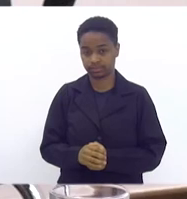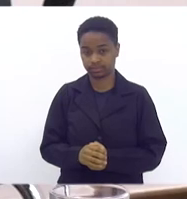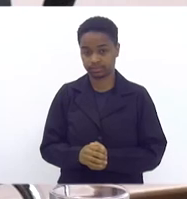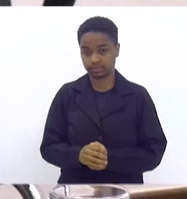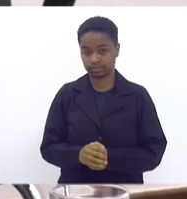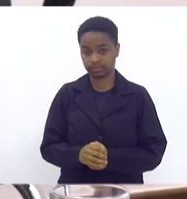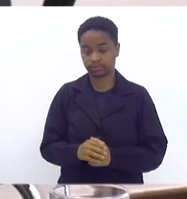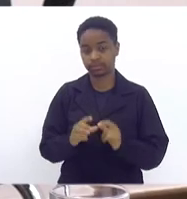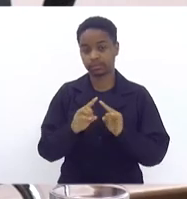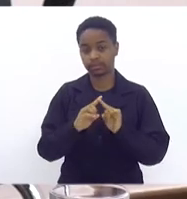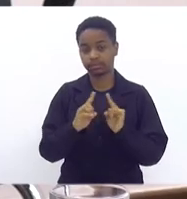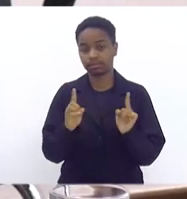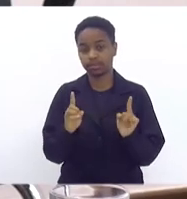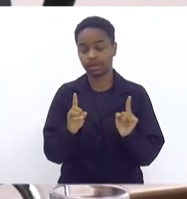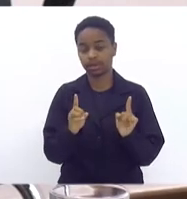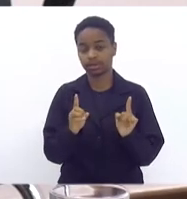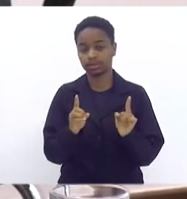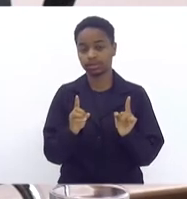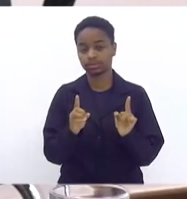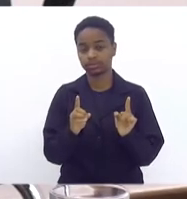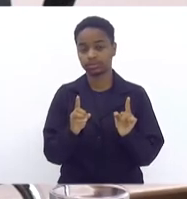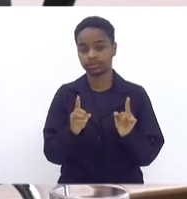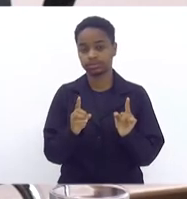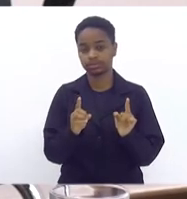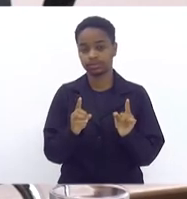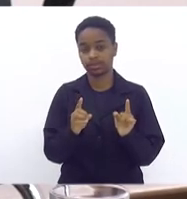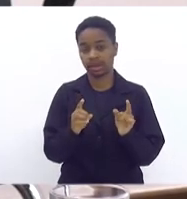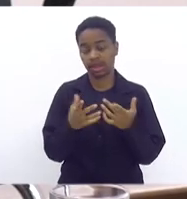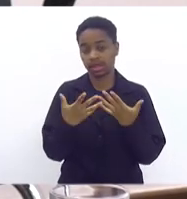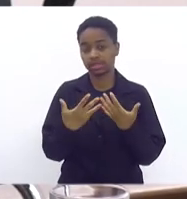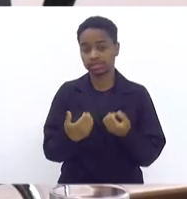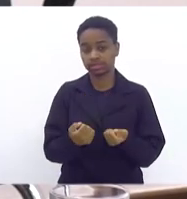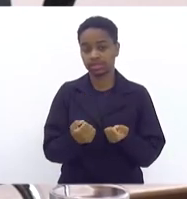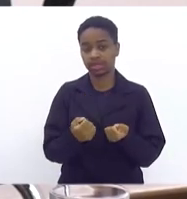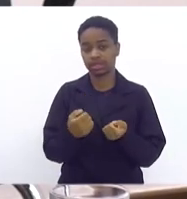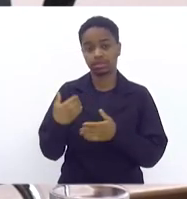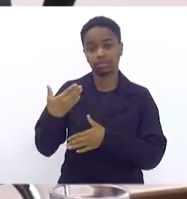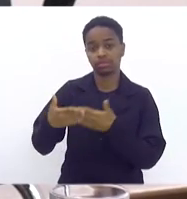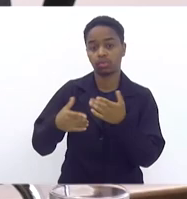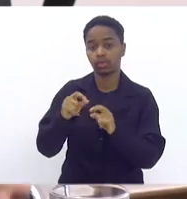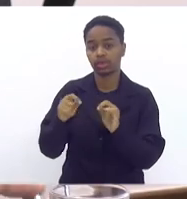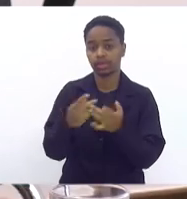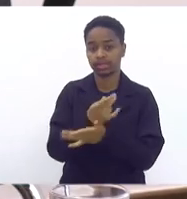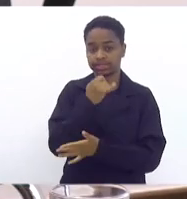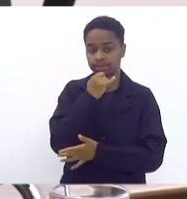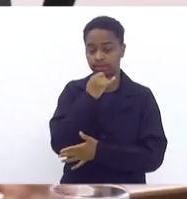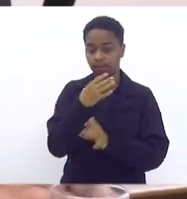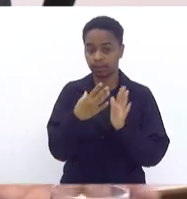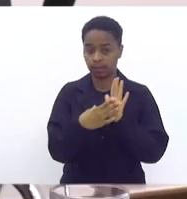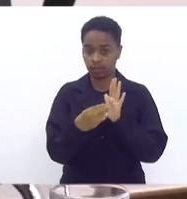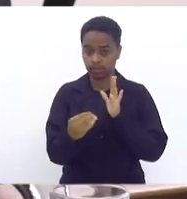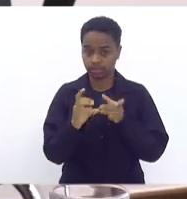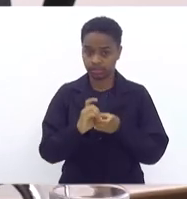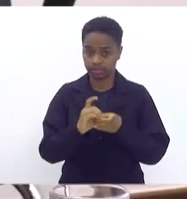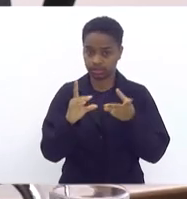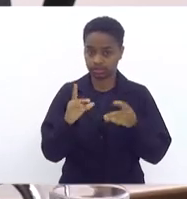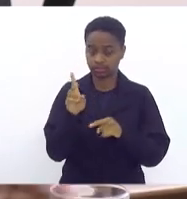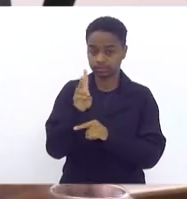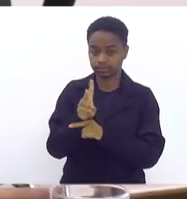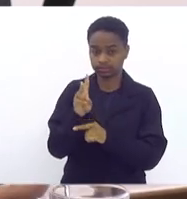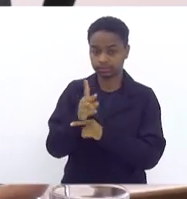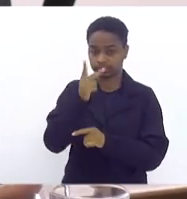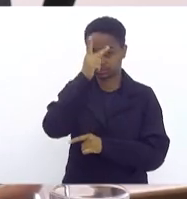assumindo os os efeitos colaterais dessa opção por exemplo um modelo democrático coloca a proteção de